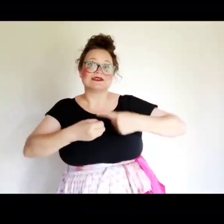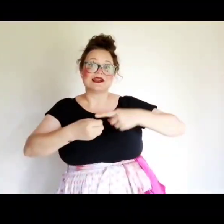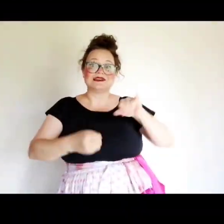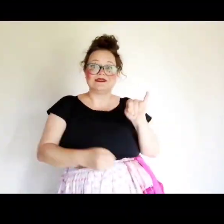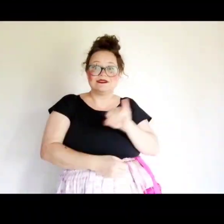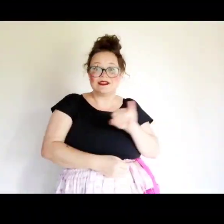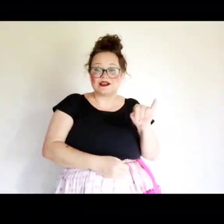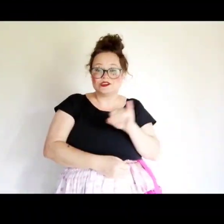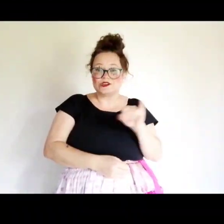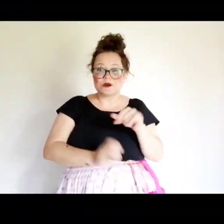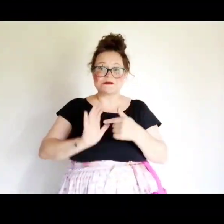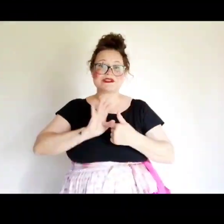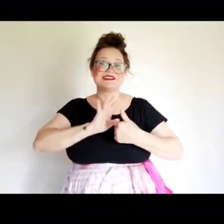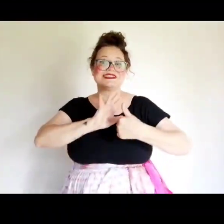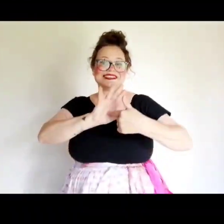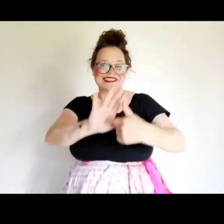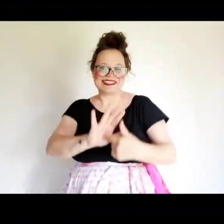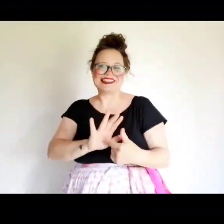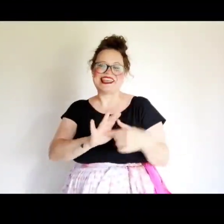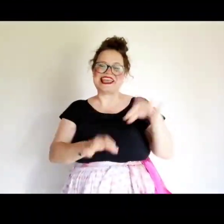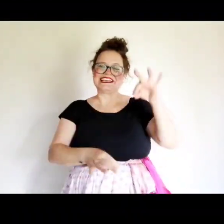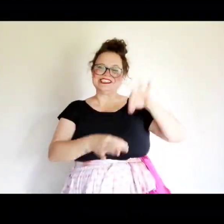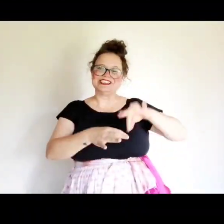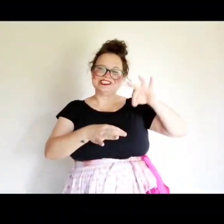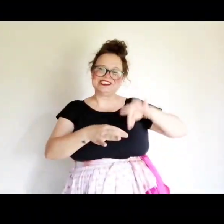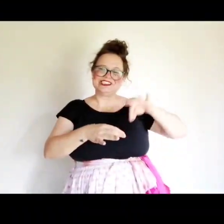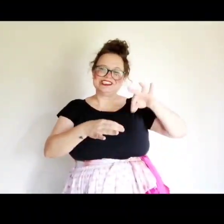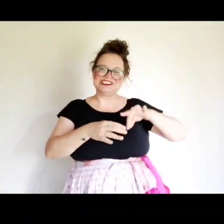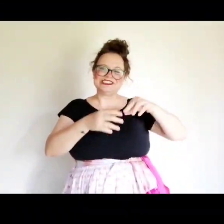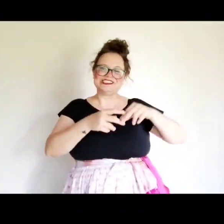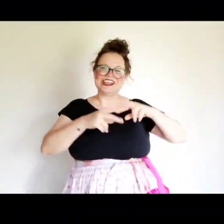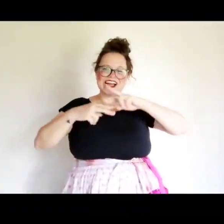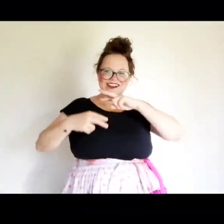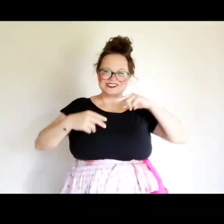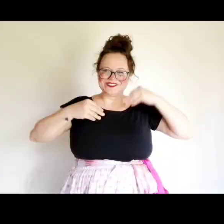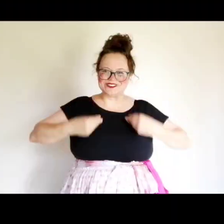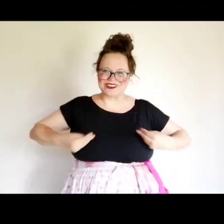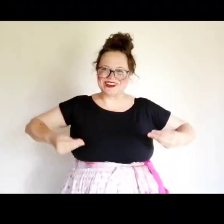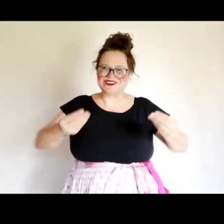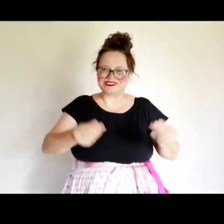de fralda com a Humilha. Ela foi apresentadora, assim.